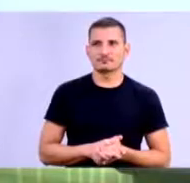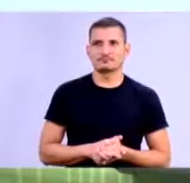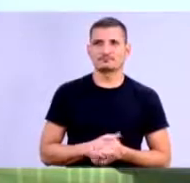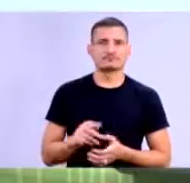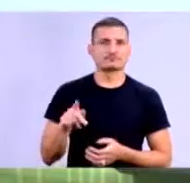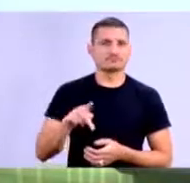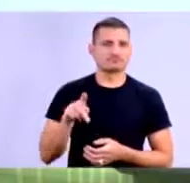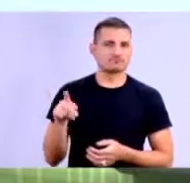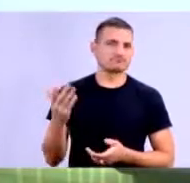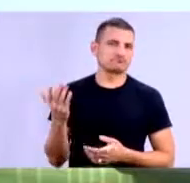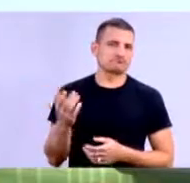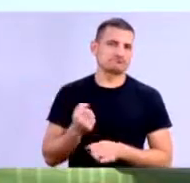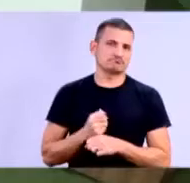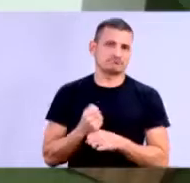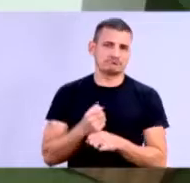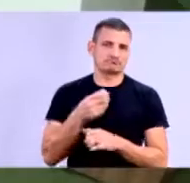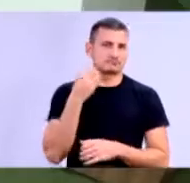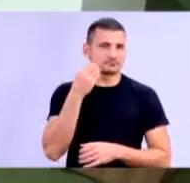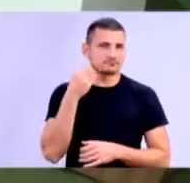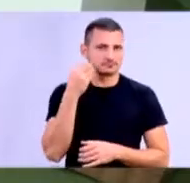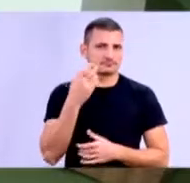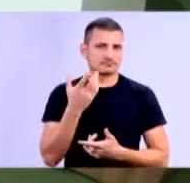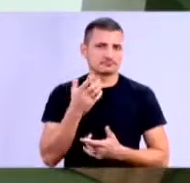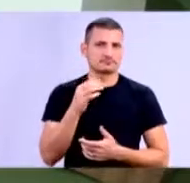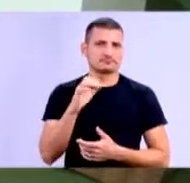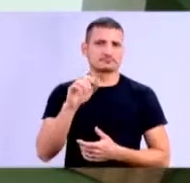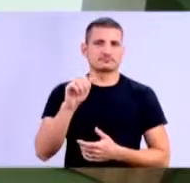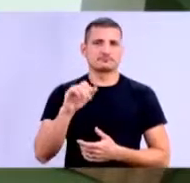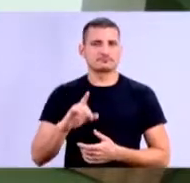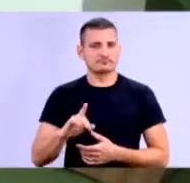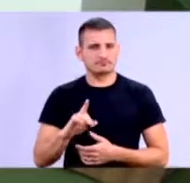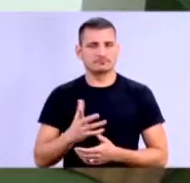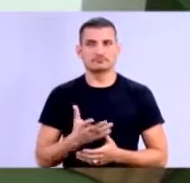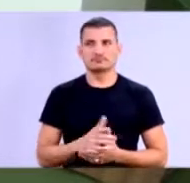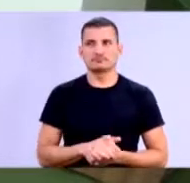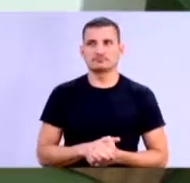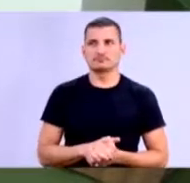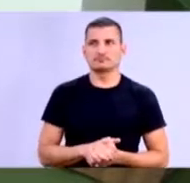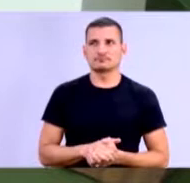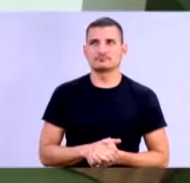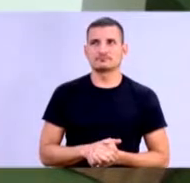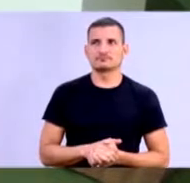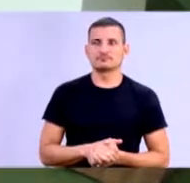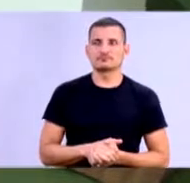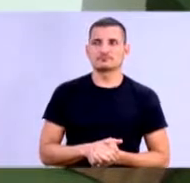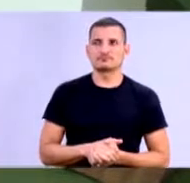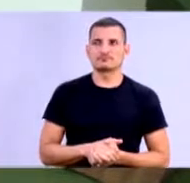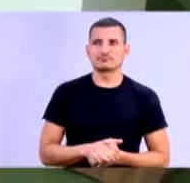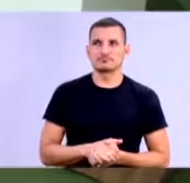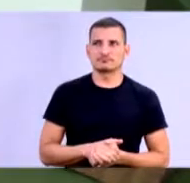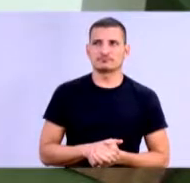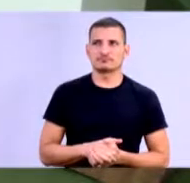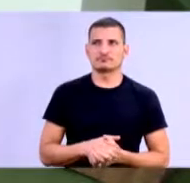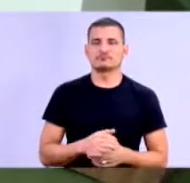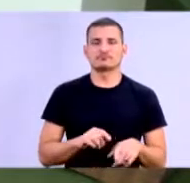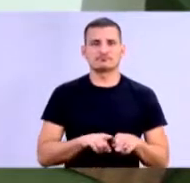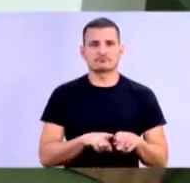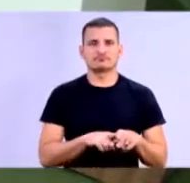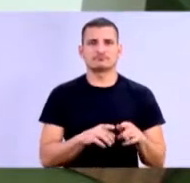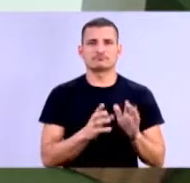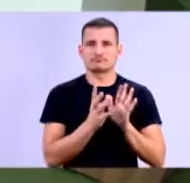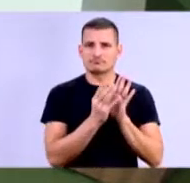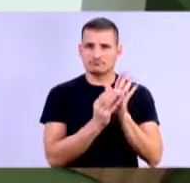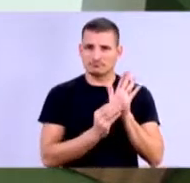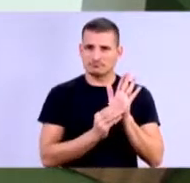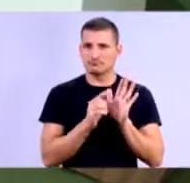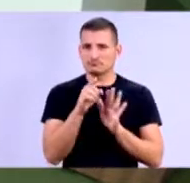tem anos de experiência, né, professora, com modalidade EAD? Alguns, né? Nós também somos conteudista desse livro que